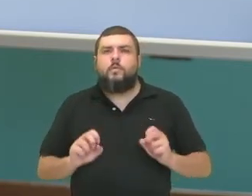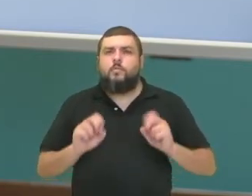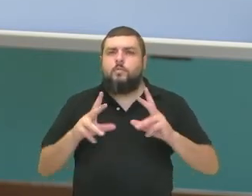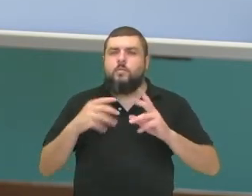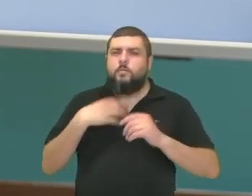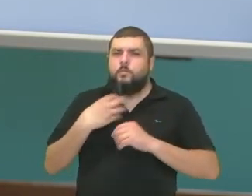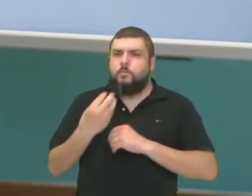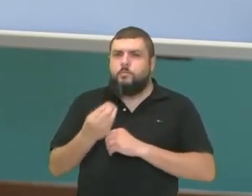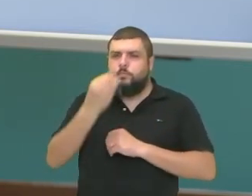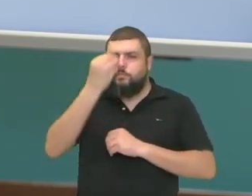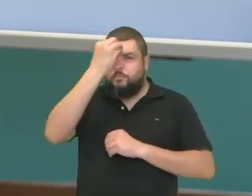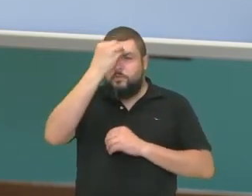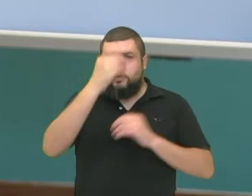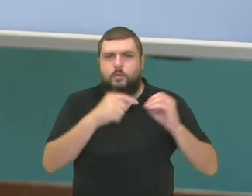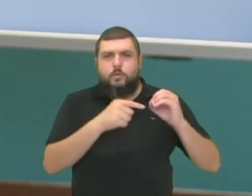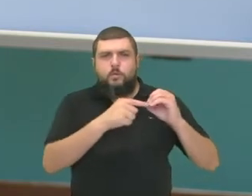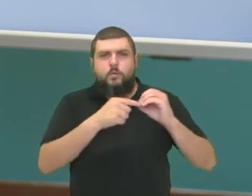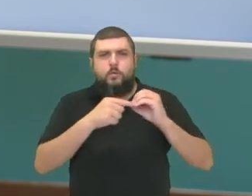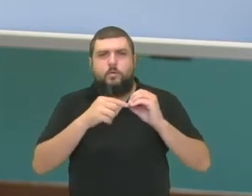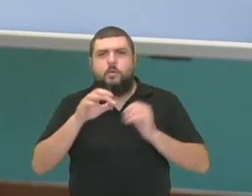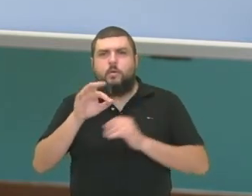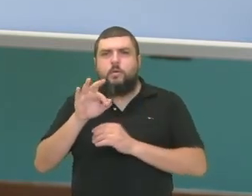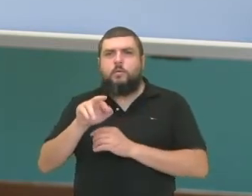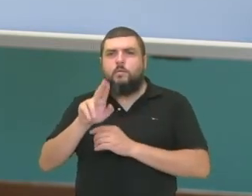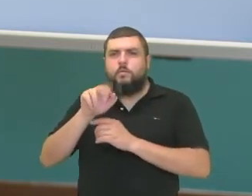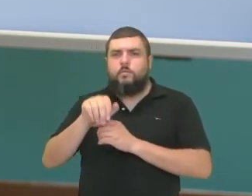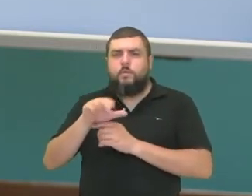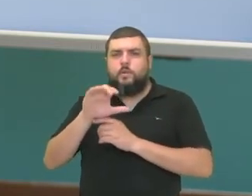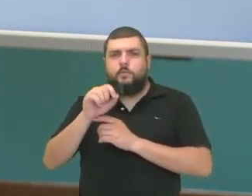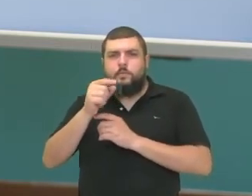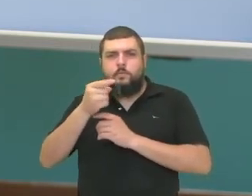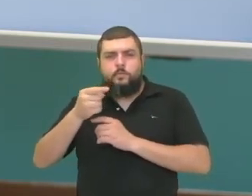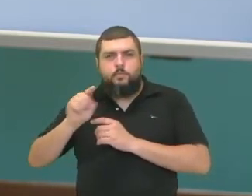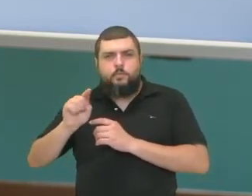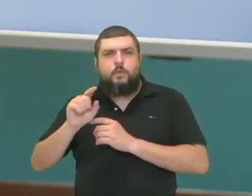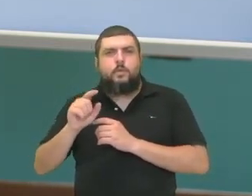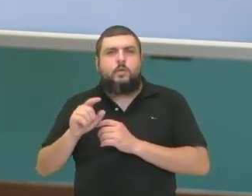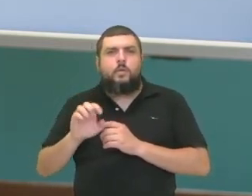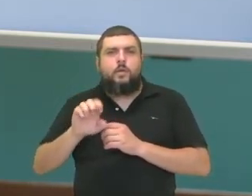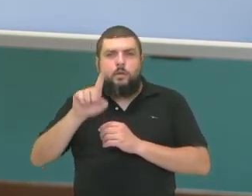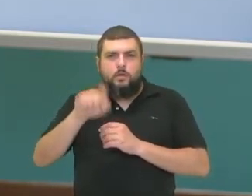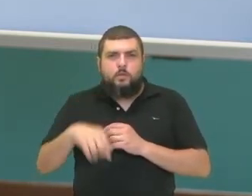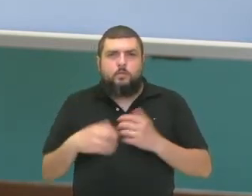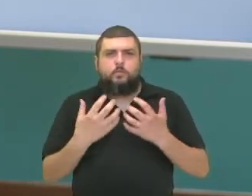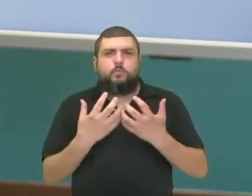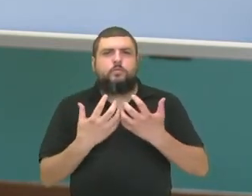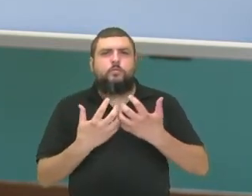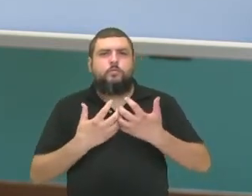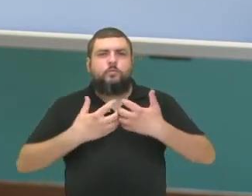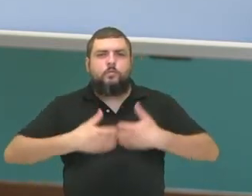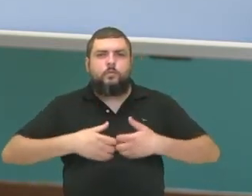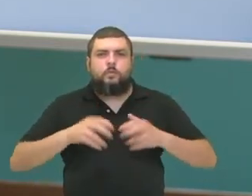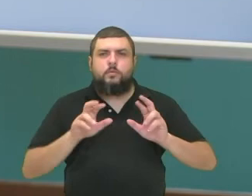professor. Isomeria de função são substâncias orgânicas isômeras que